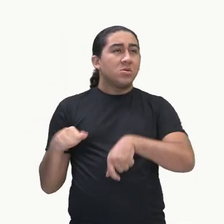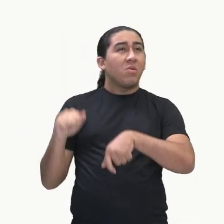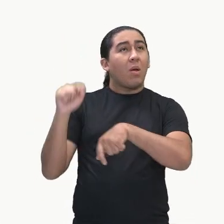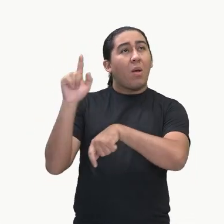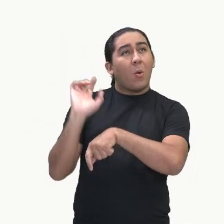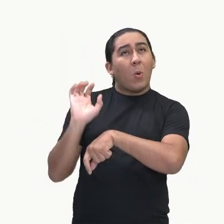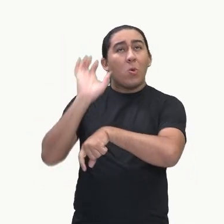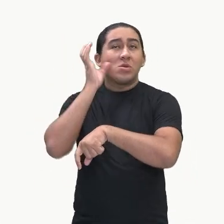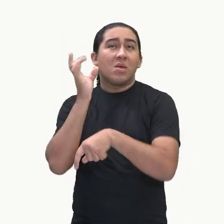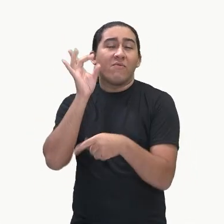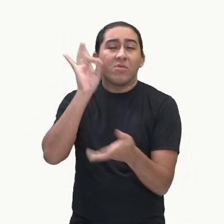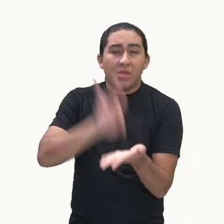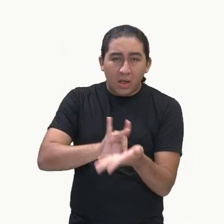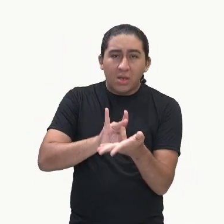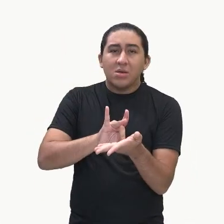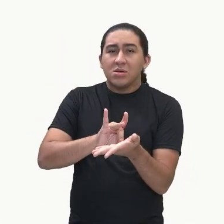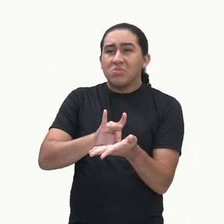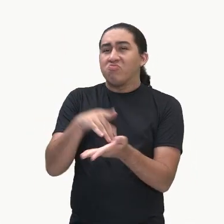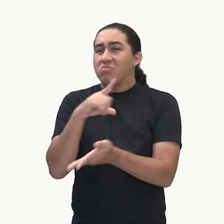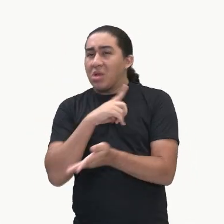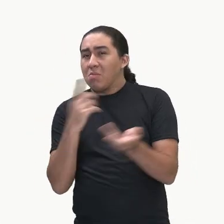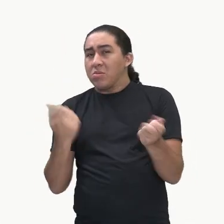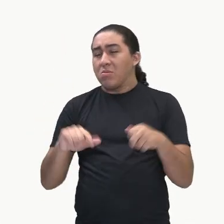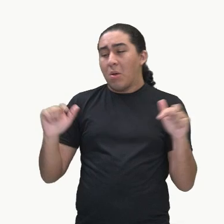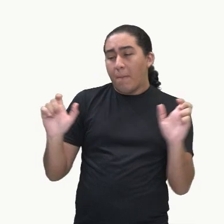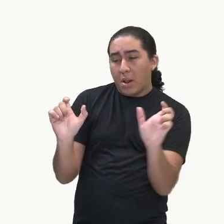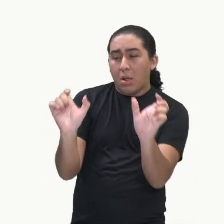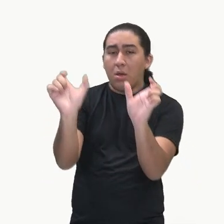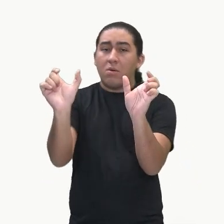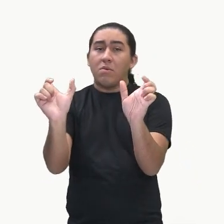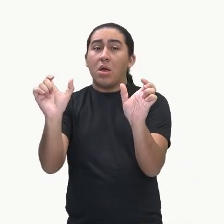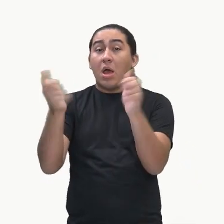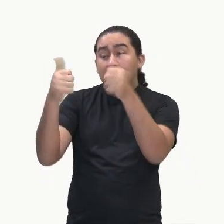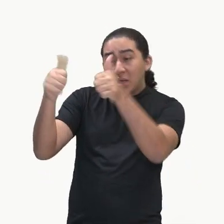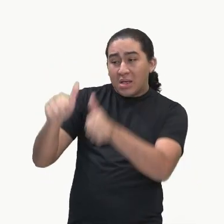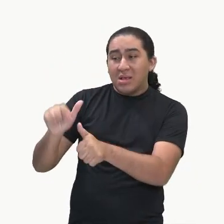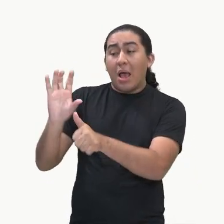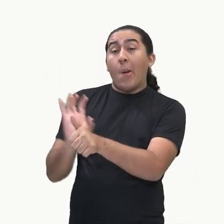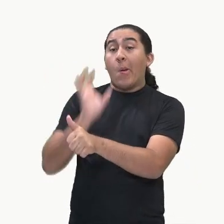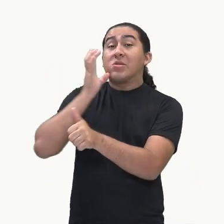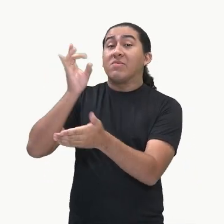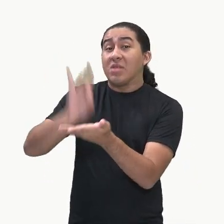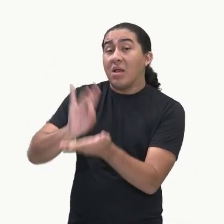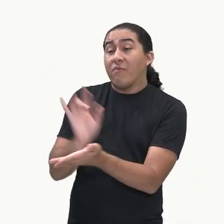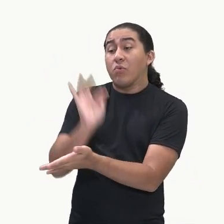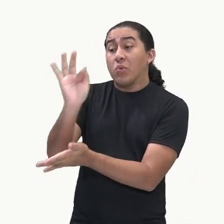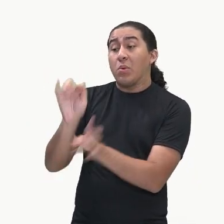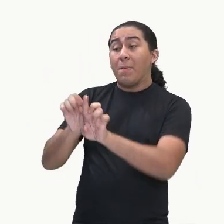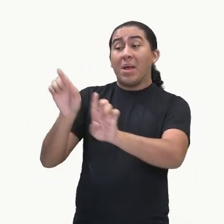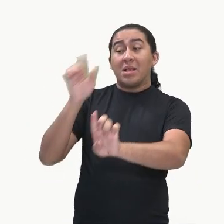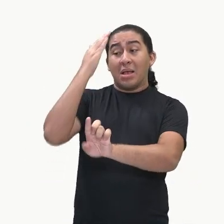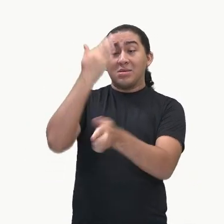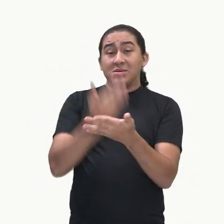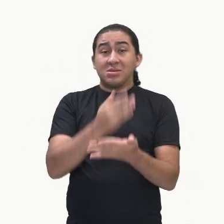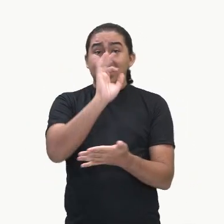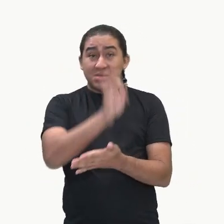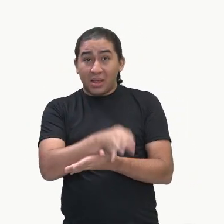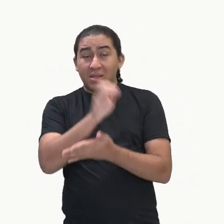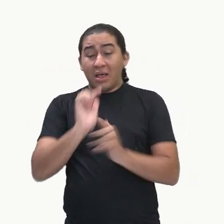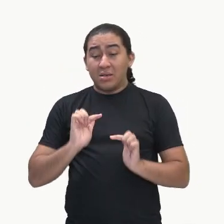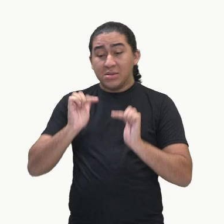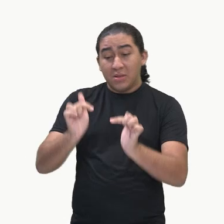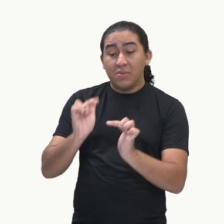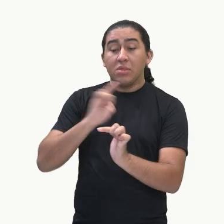aí, aconteceu, ainda vai acontecer, mas eu tenho certeza dessa ação, essa ação